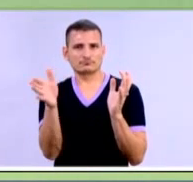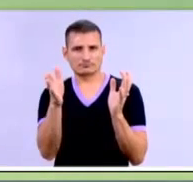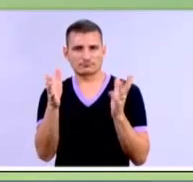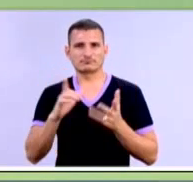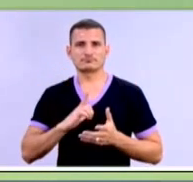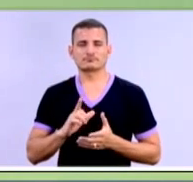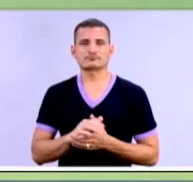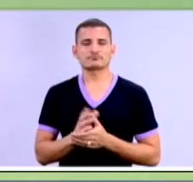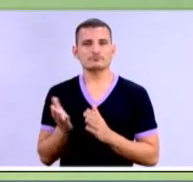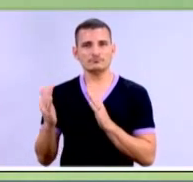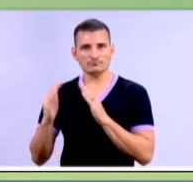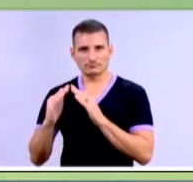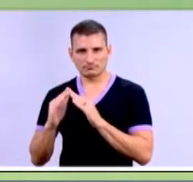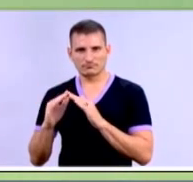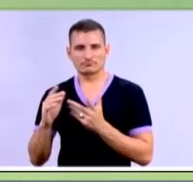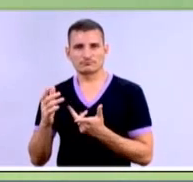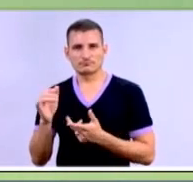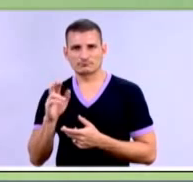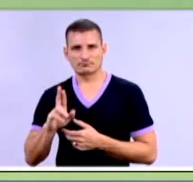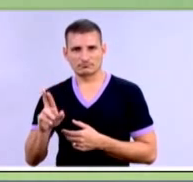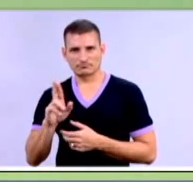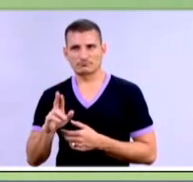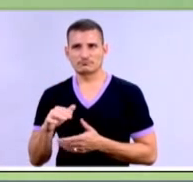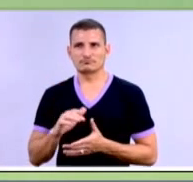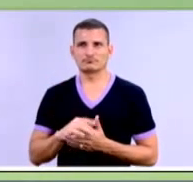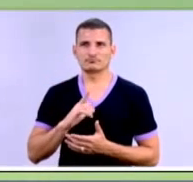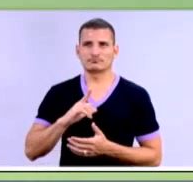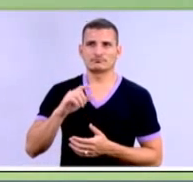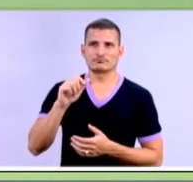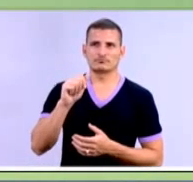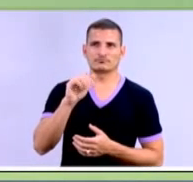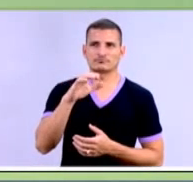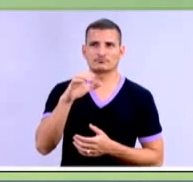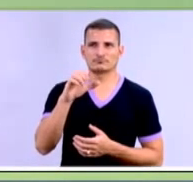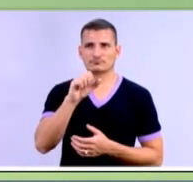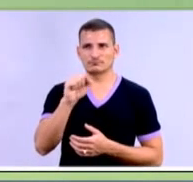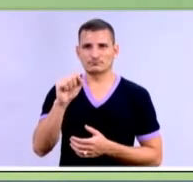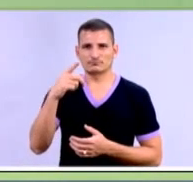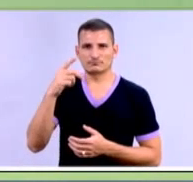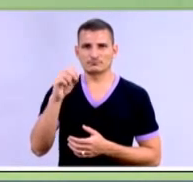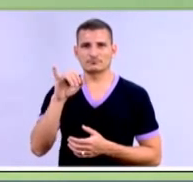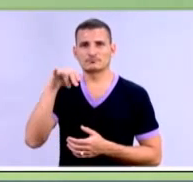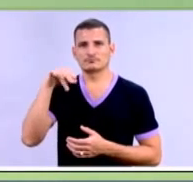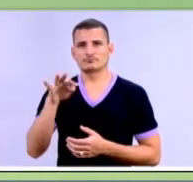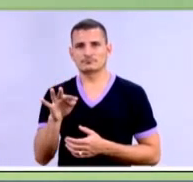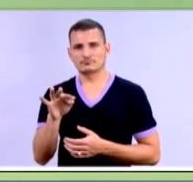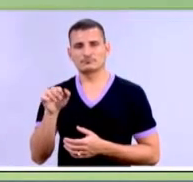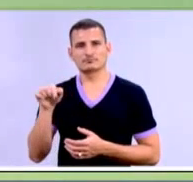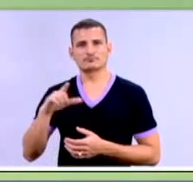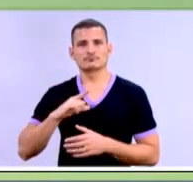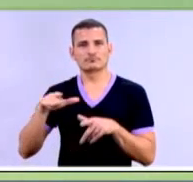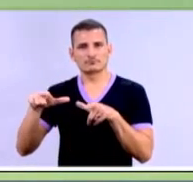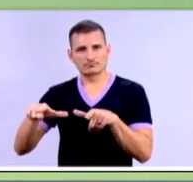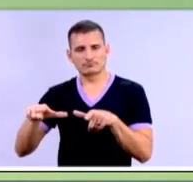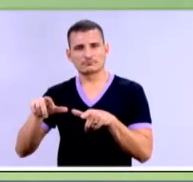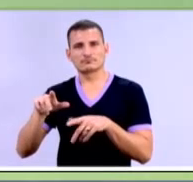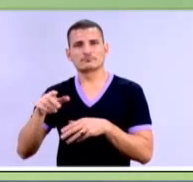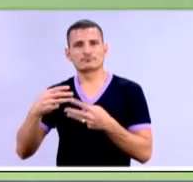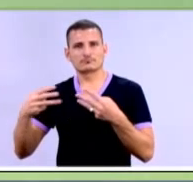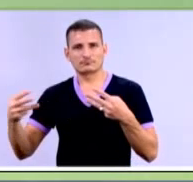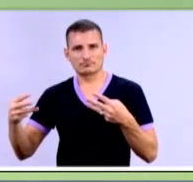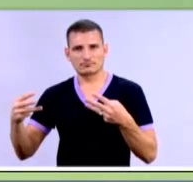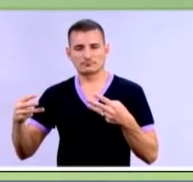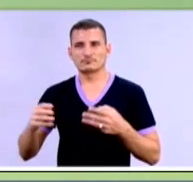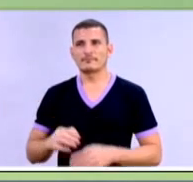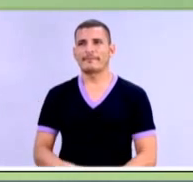utilizar uma conexão wireless, temos um access point, né, que é o dispositivo que possui uma placa de rede sem fios.